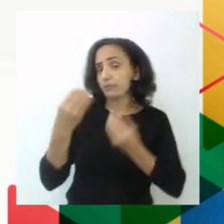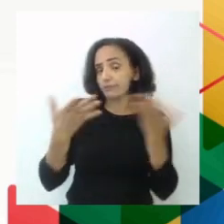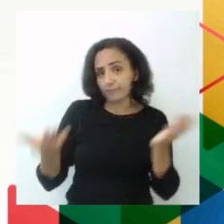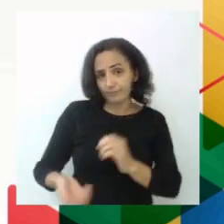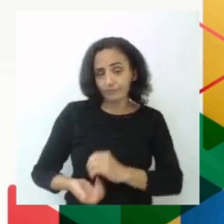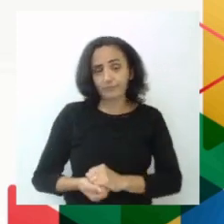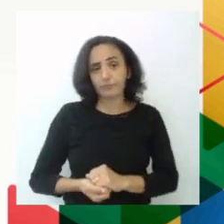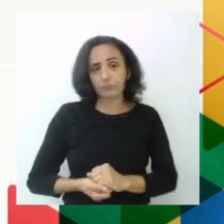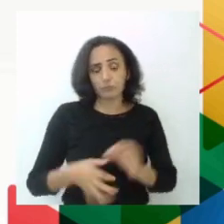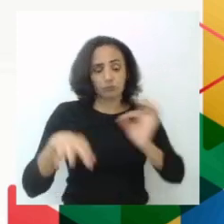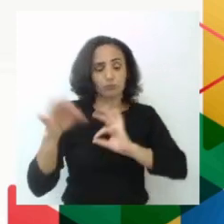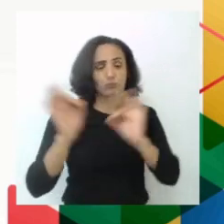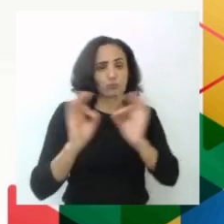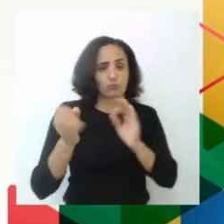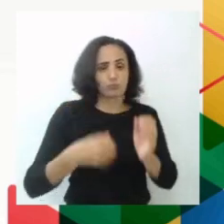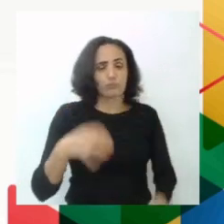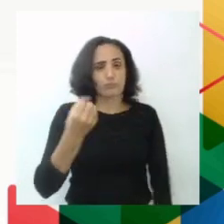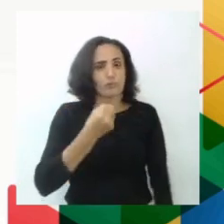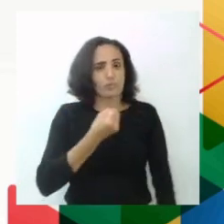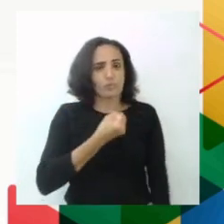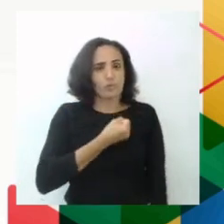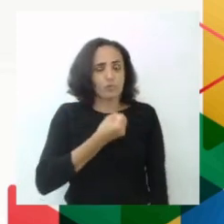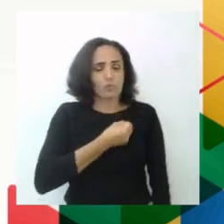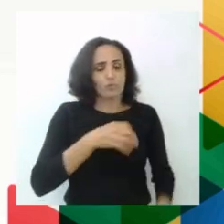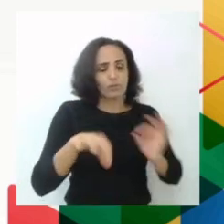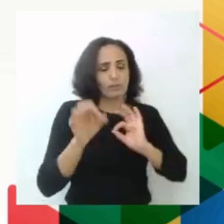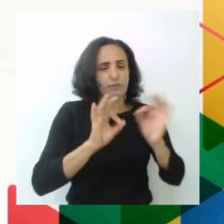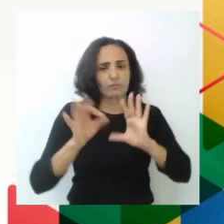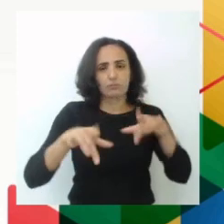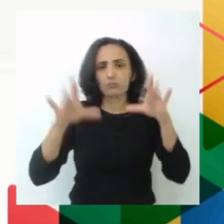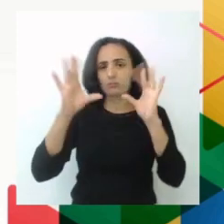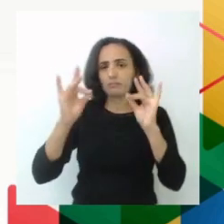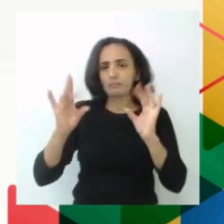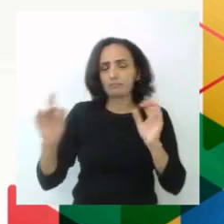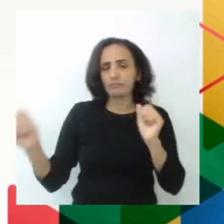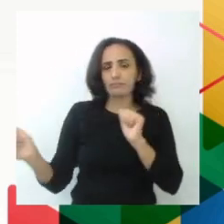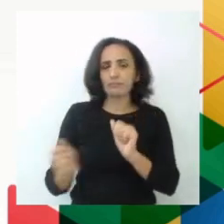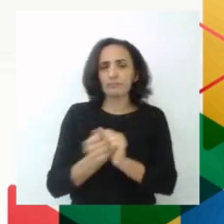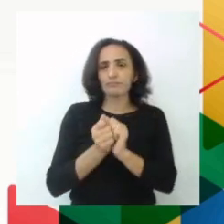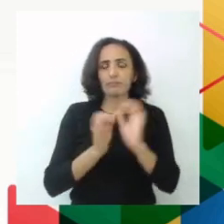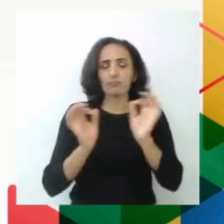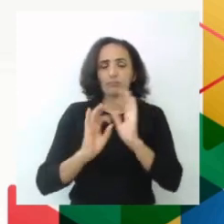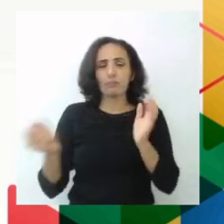quer formar um número que tenha 2 algarismos. Está aqui os 2 algarismos.